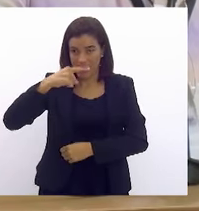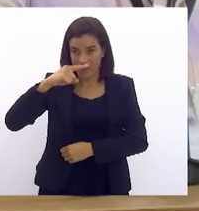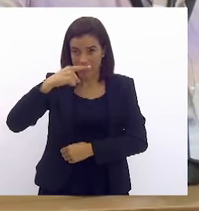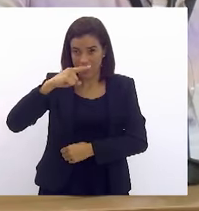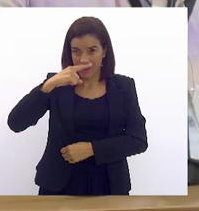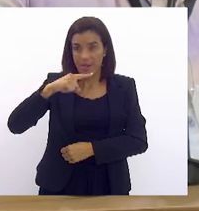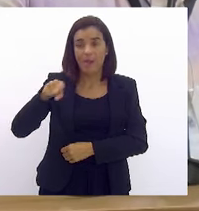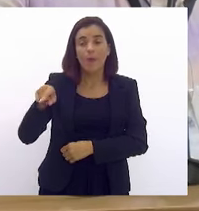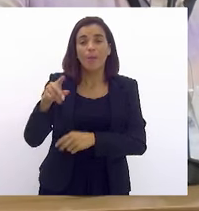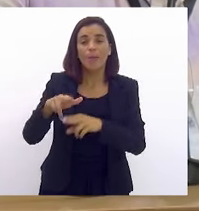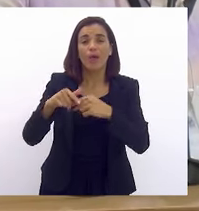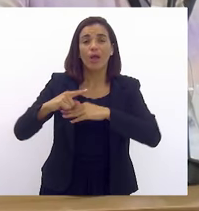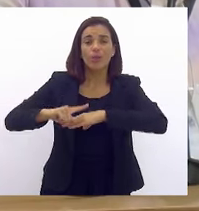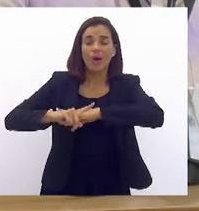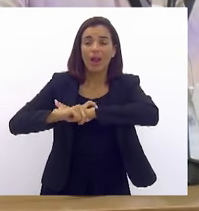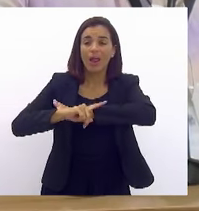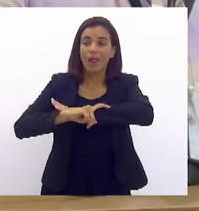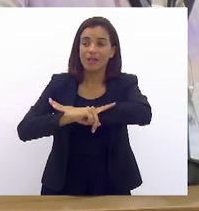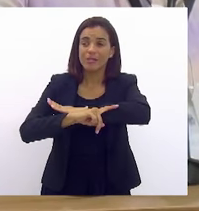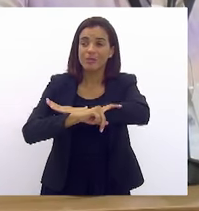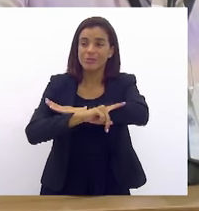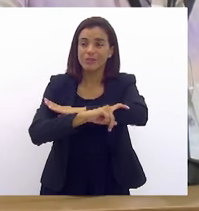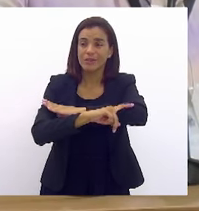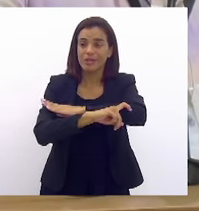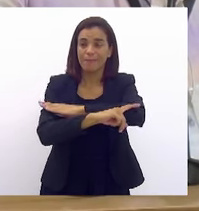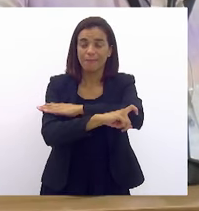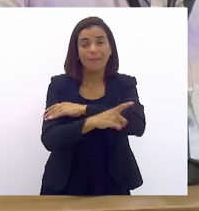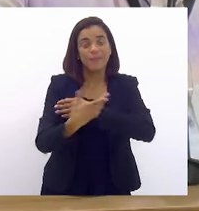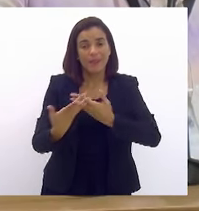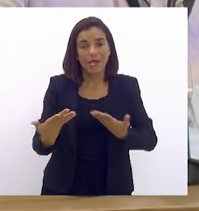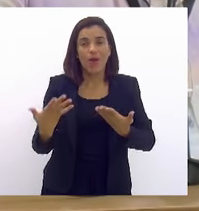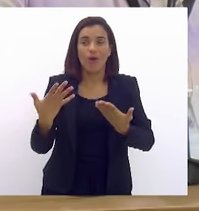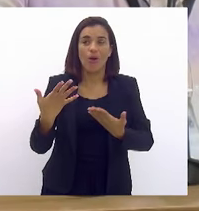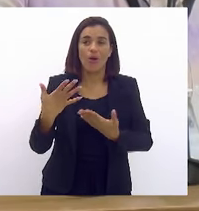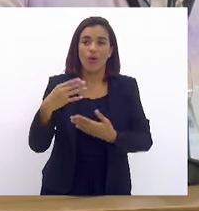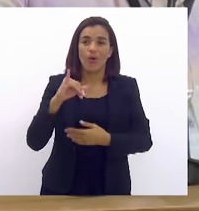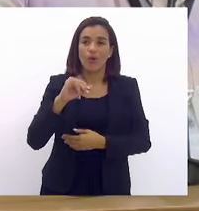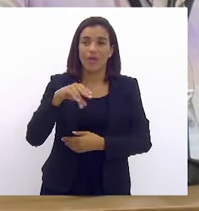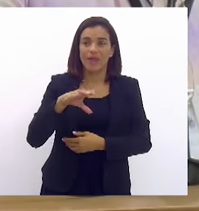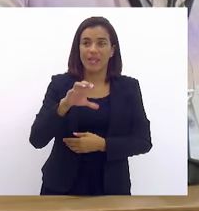Itaipuaçu, por causa de uma lagartixa. Então, são coisas que o INEA também tinha que rever.